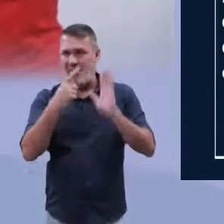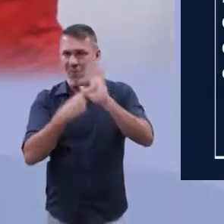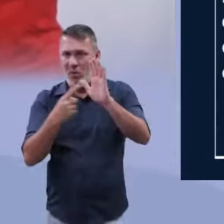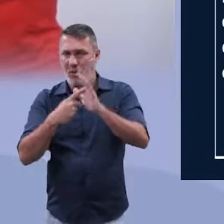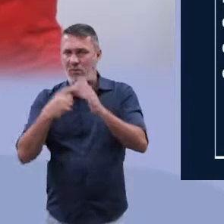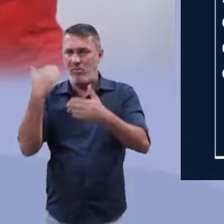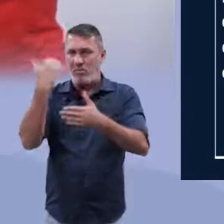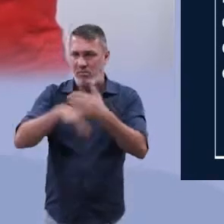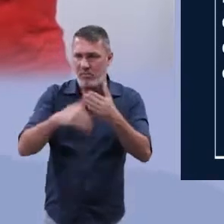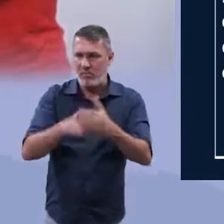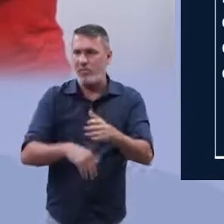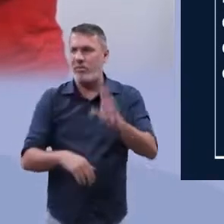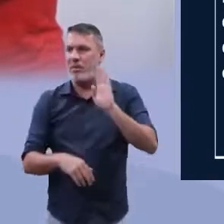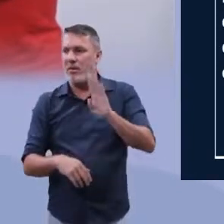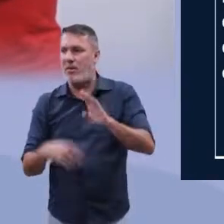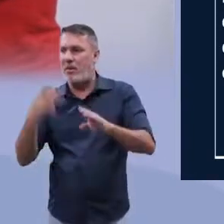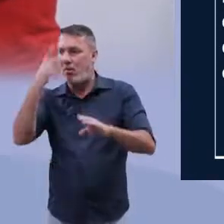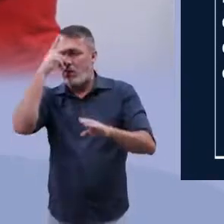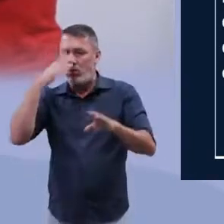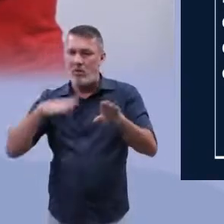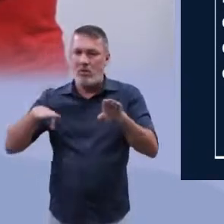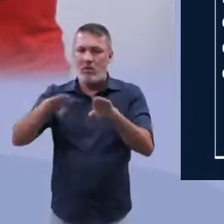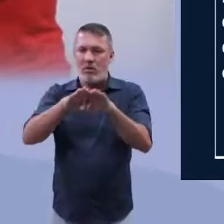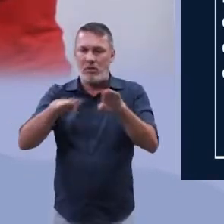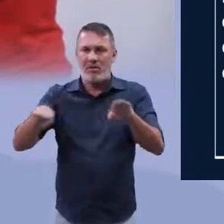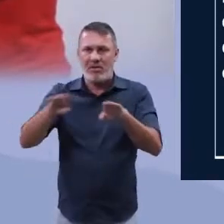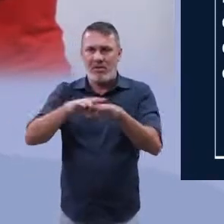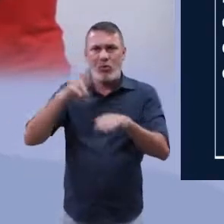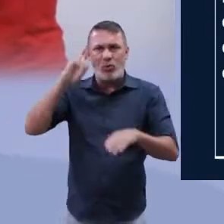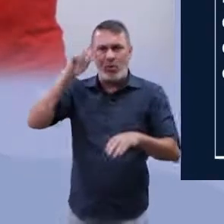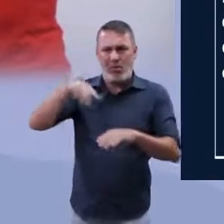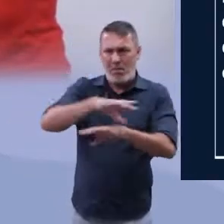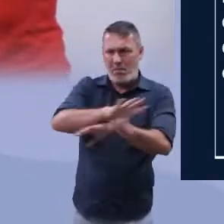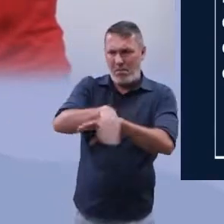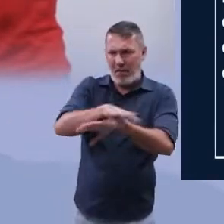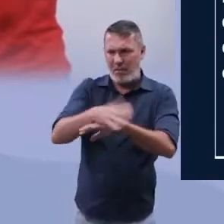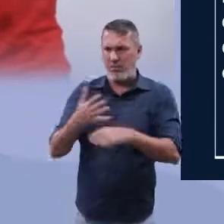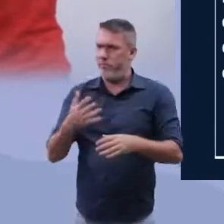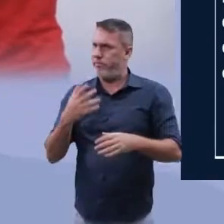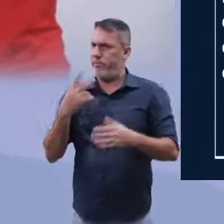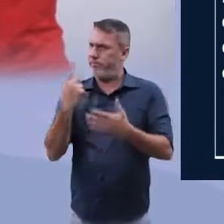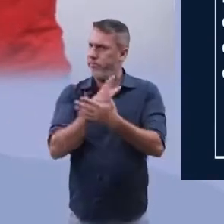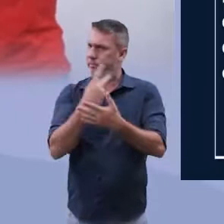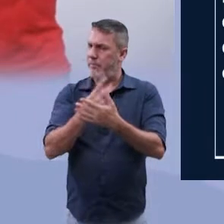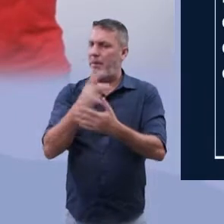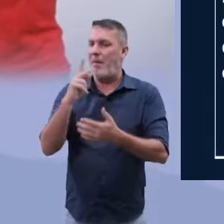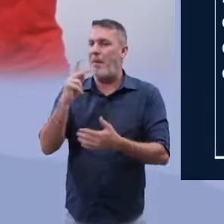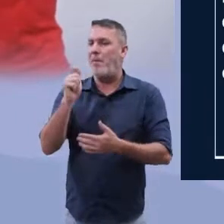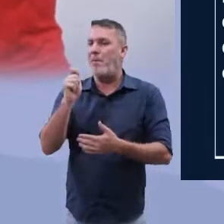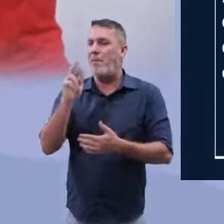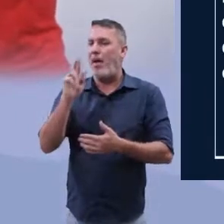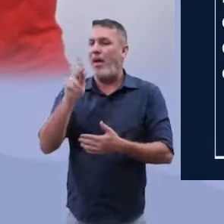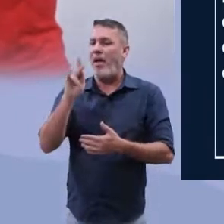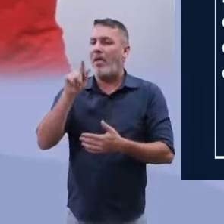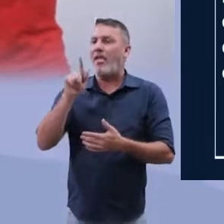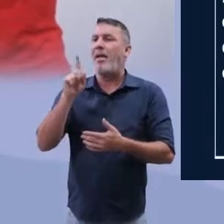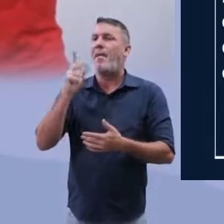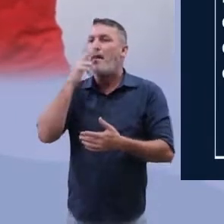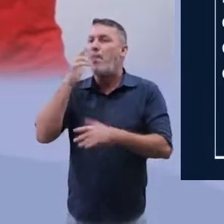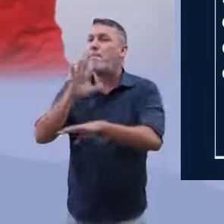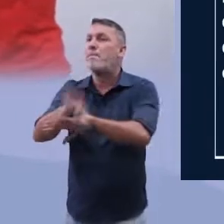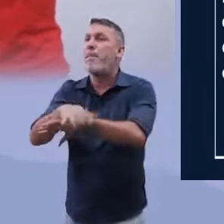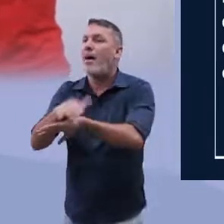deduzidas? Não. Os donos de carro entram no estacionamento do parque? Que parque? Você não cai nessa não, hein? Esse parking